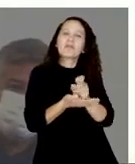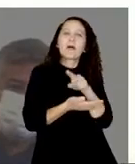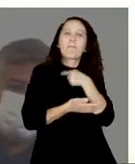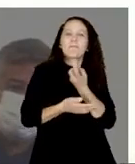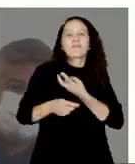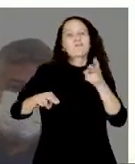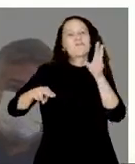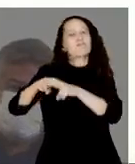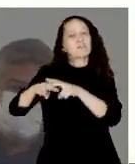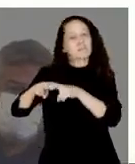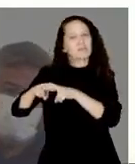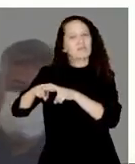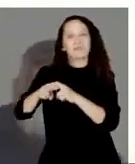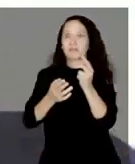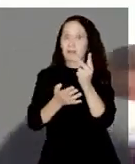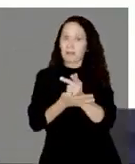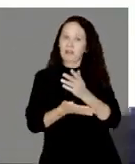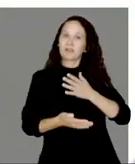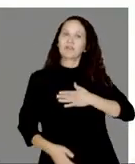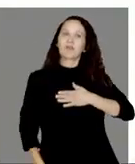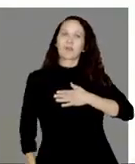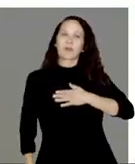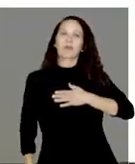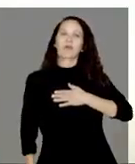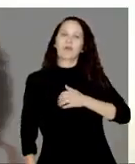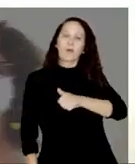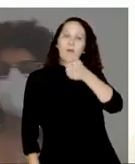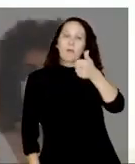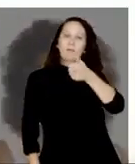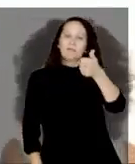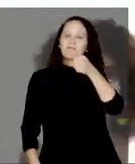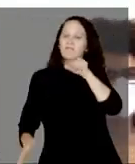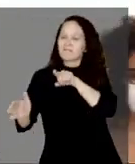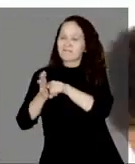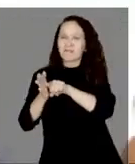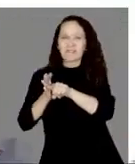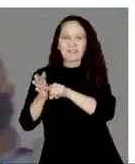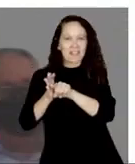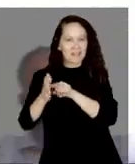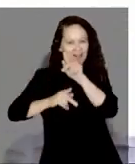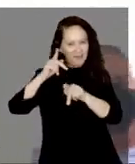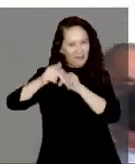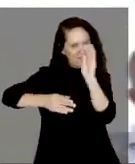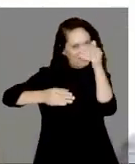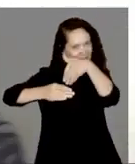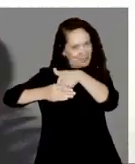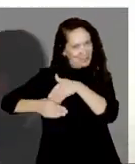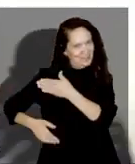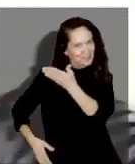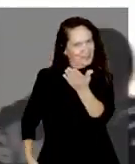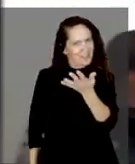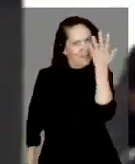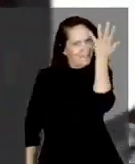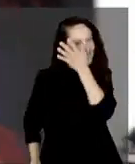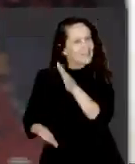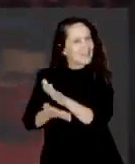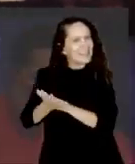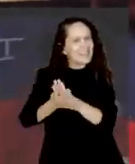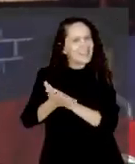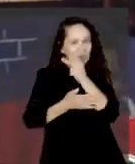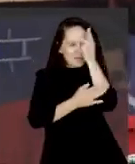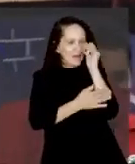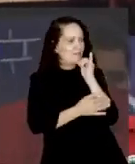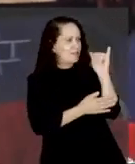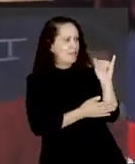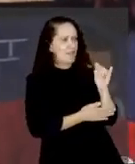Aquele negócio da gente dizer, sabe, que o trabalhador tem que comprar, tem que comer, tem que vestir aquilo que